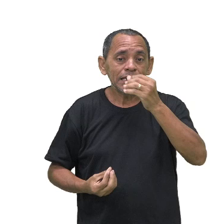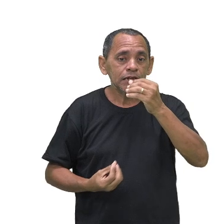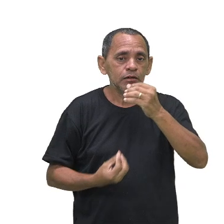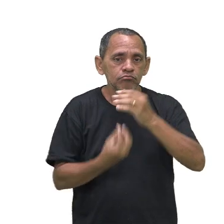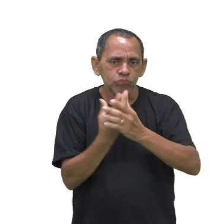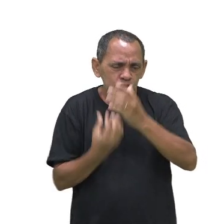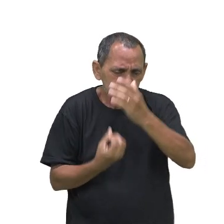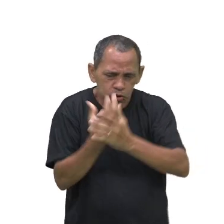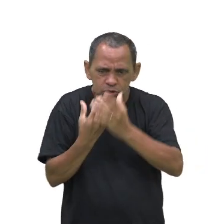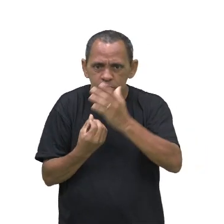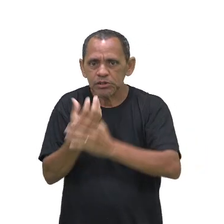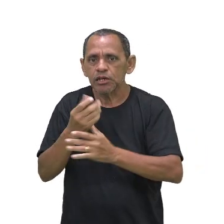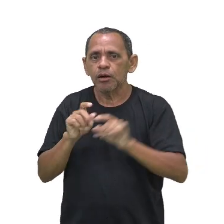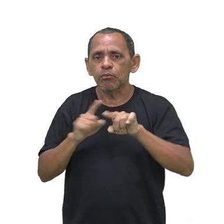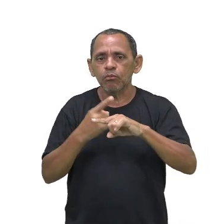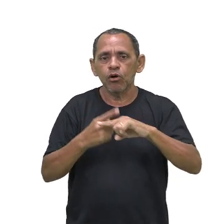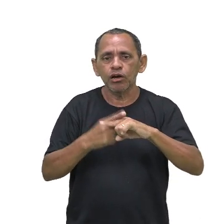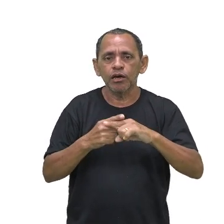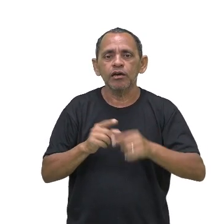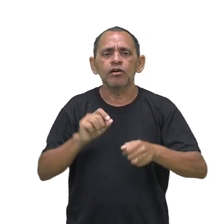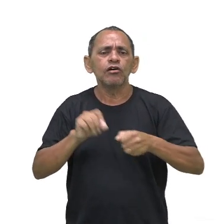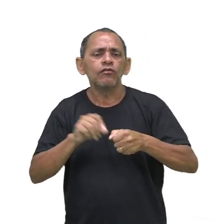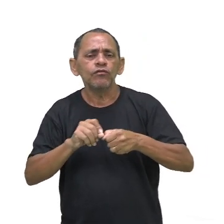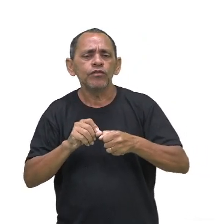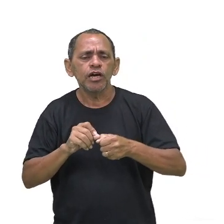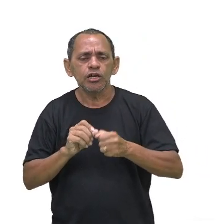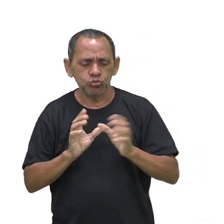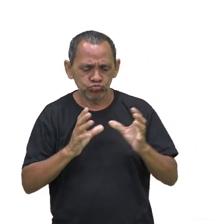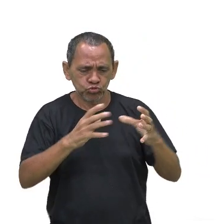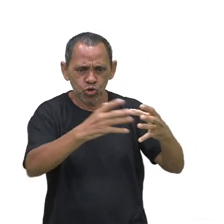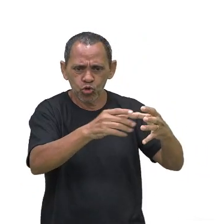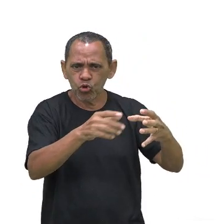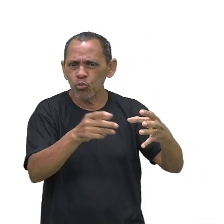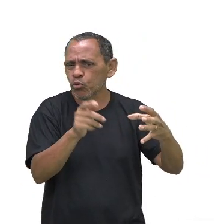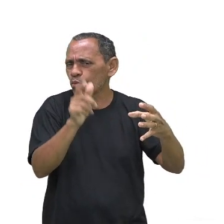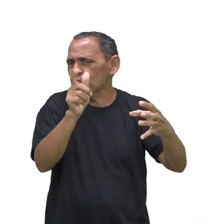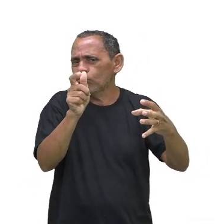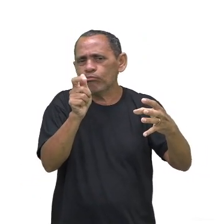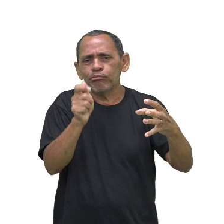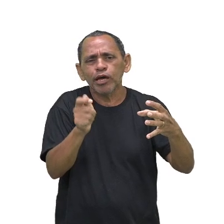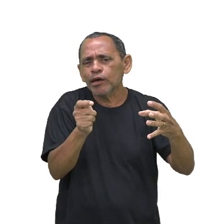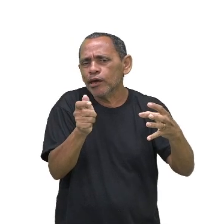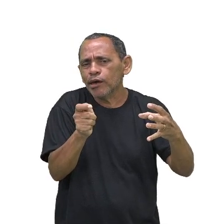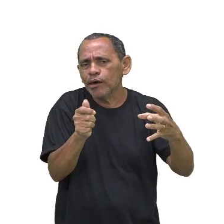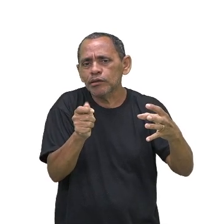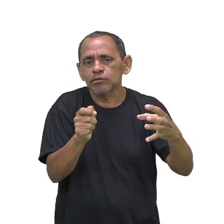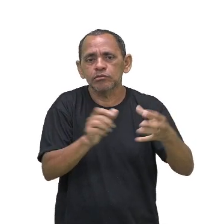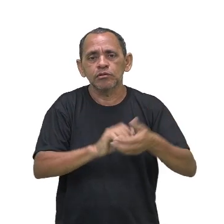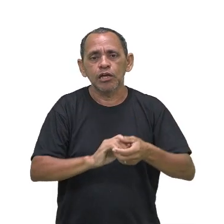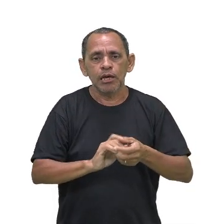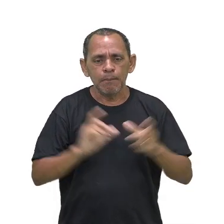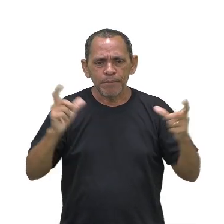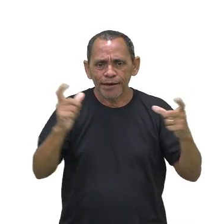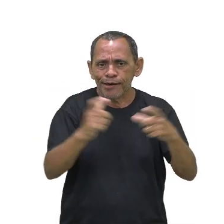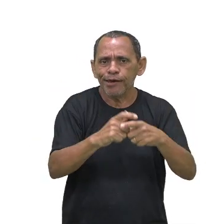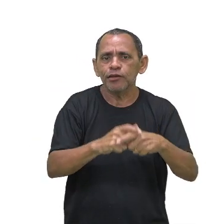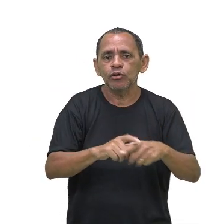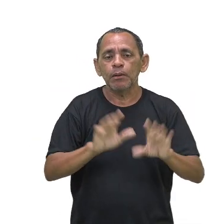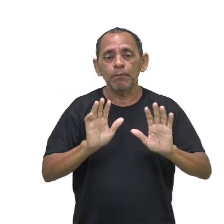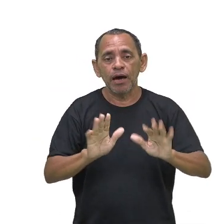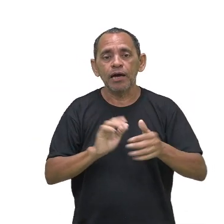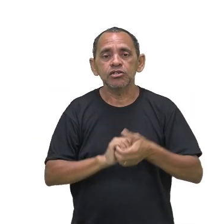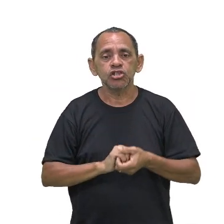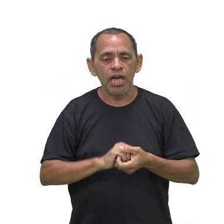isto, um pequeno número de empresários e dirigentes que senhoreiam tudo, e a grande massa da